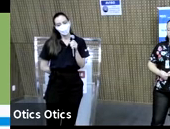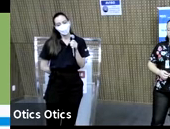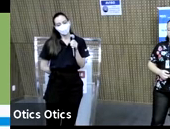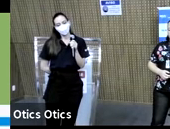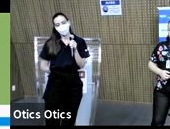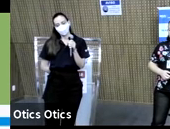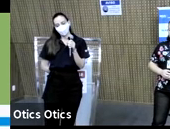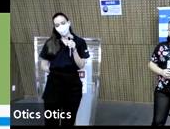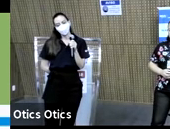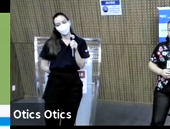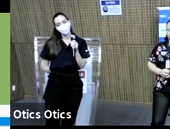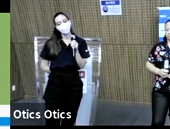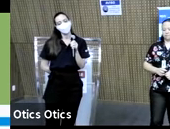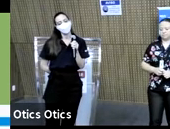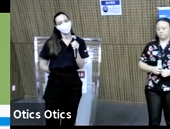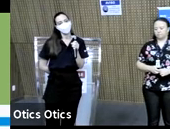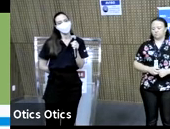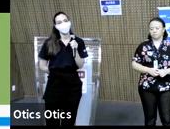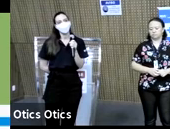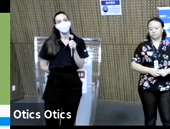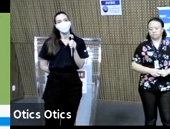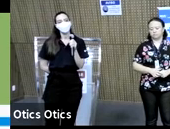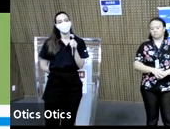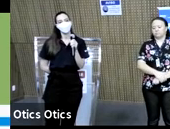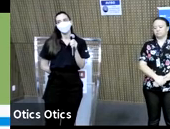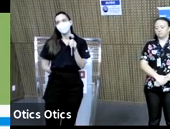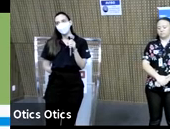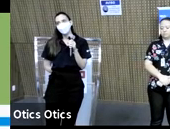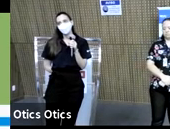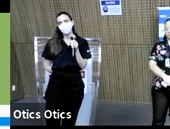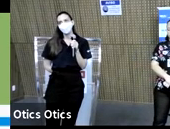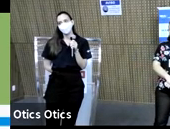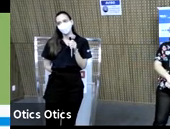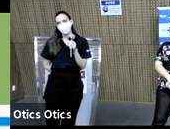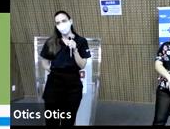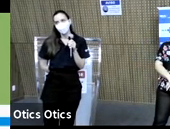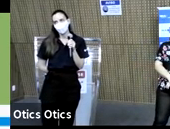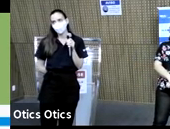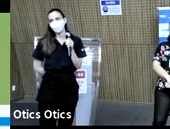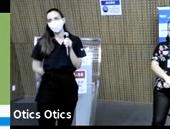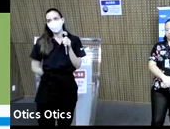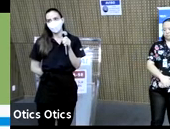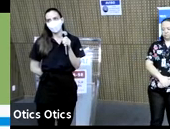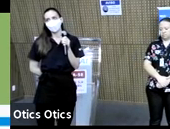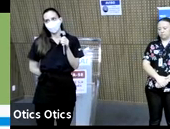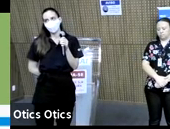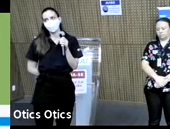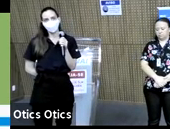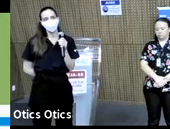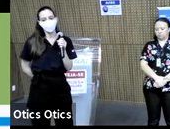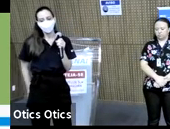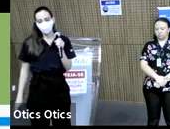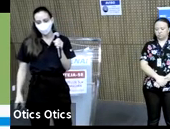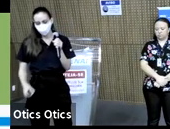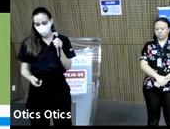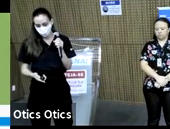fazer essa realização do teste, mas não é feito o registro com o código do SIGTAP correto. Então, agora a gente também